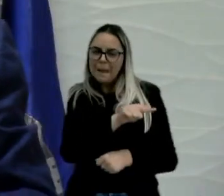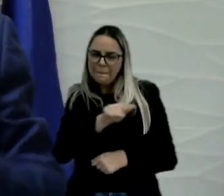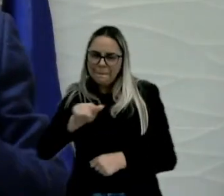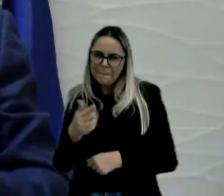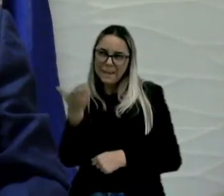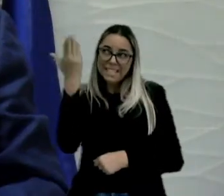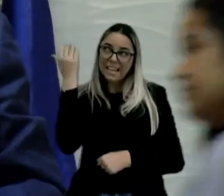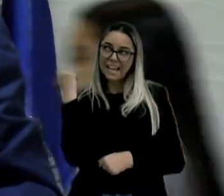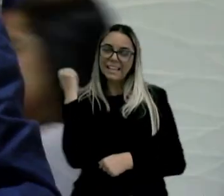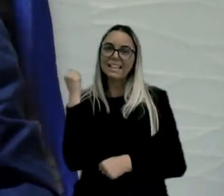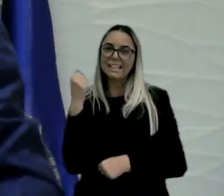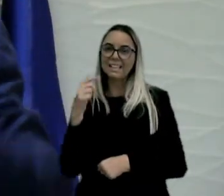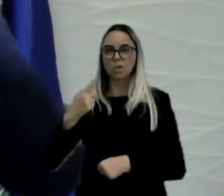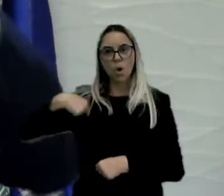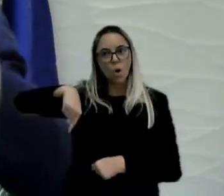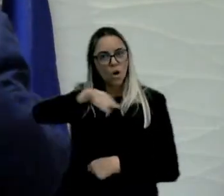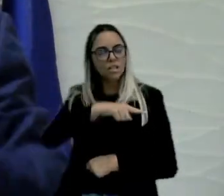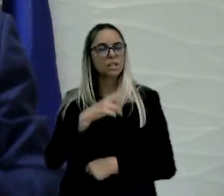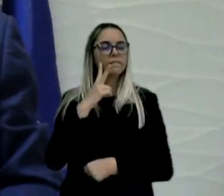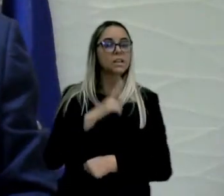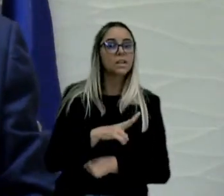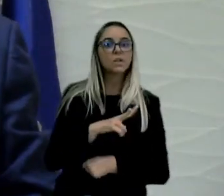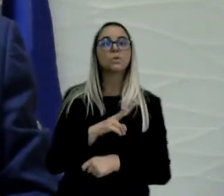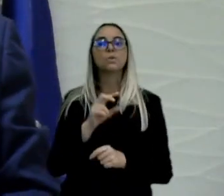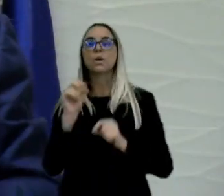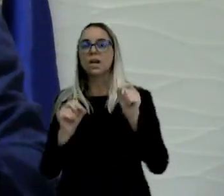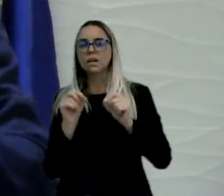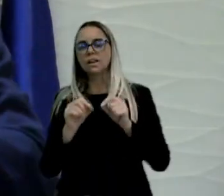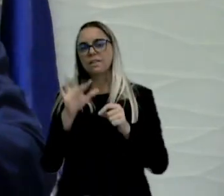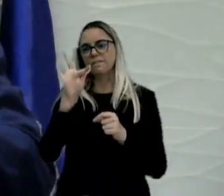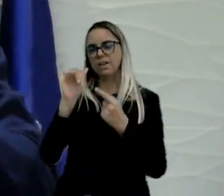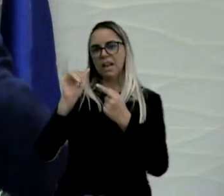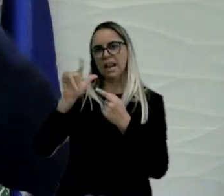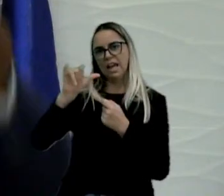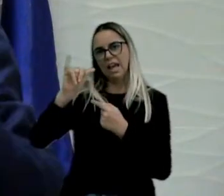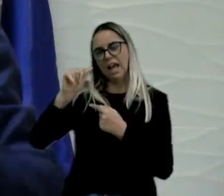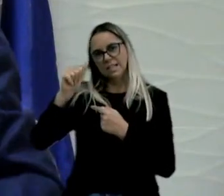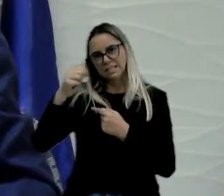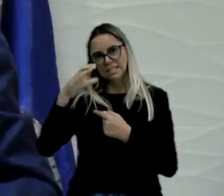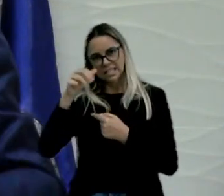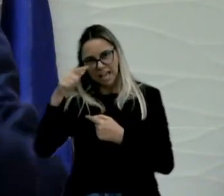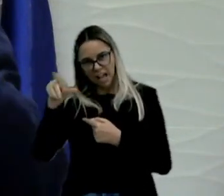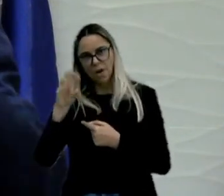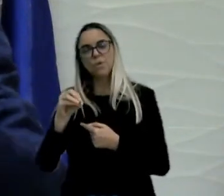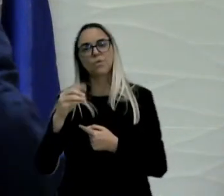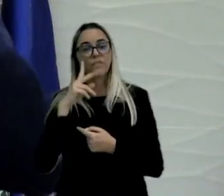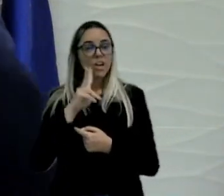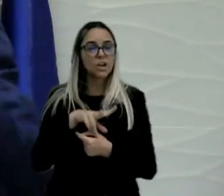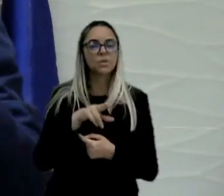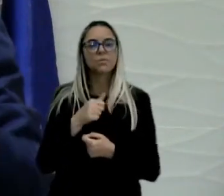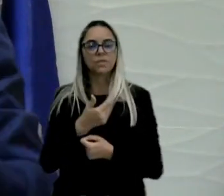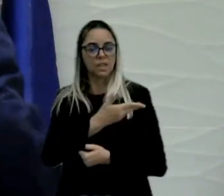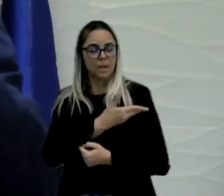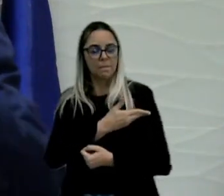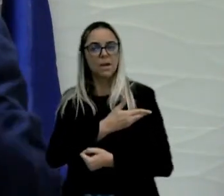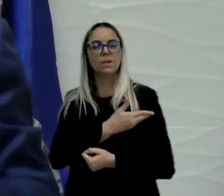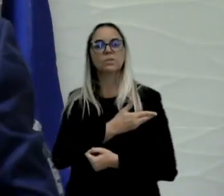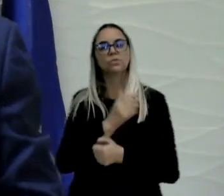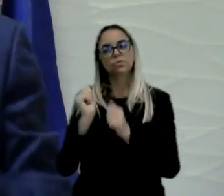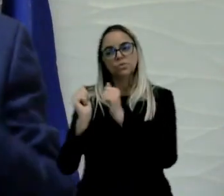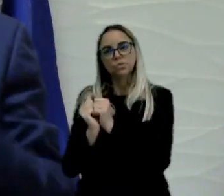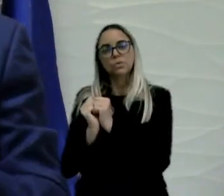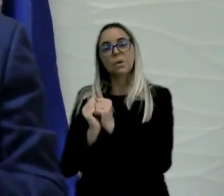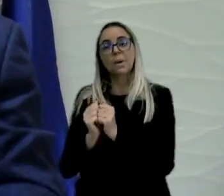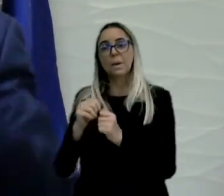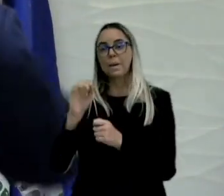tivemos aqui em São Beto do Una as filiação Quero Agradecer aos meus colegas que ficaram no